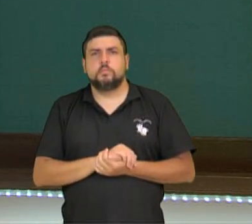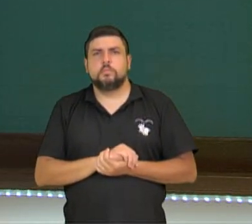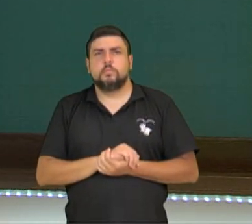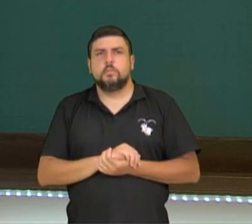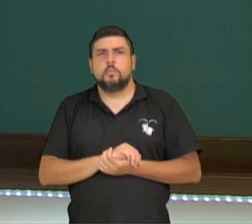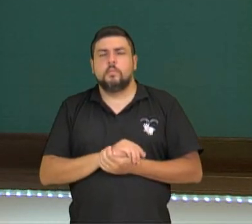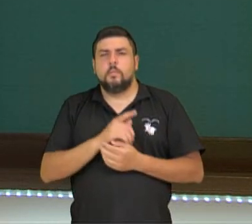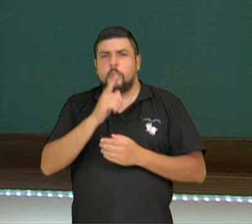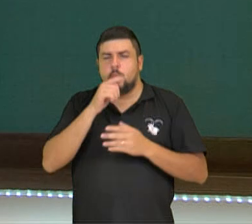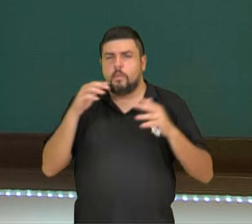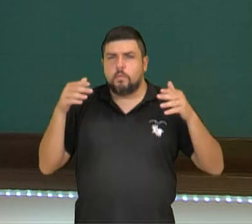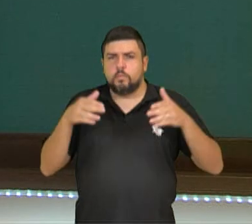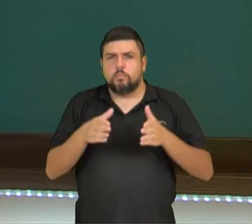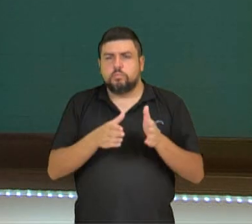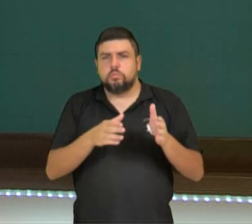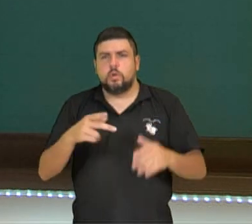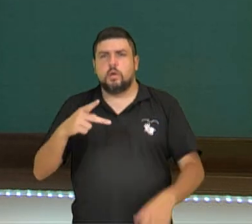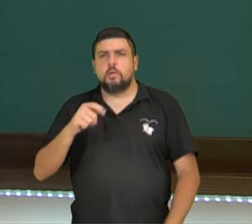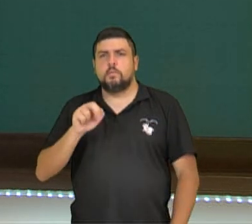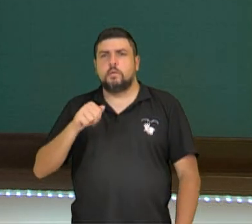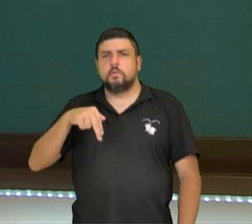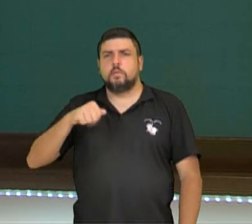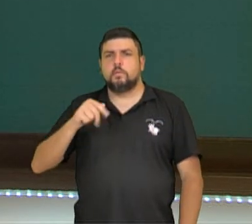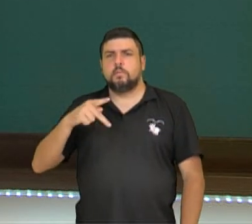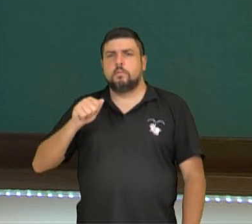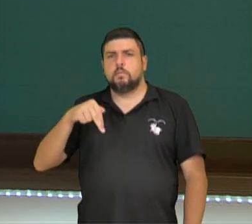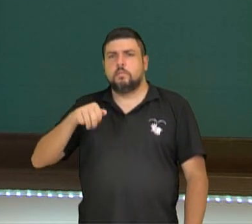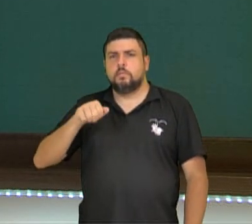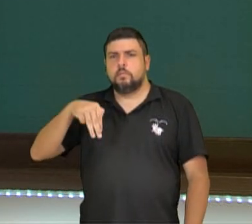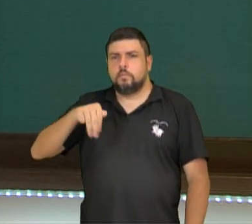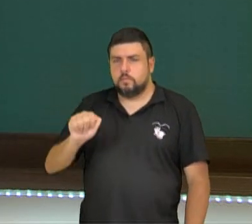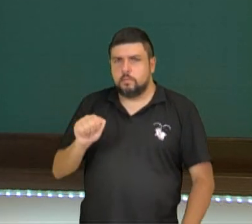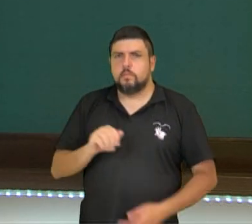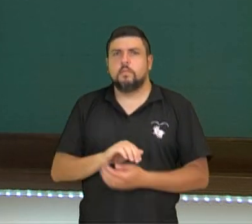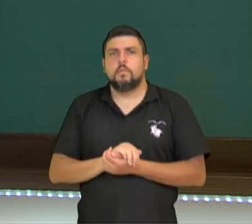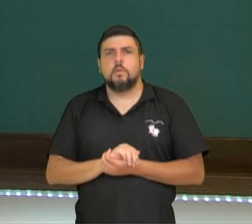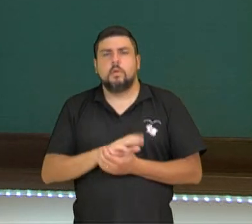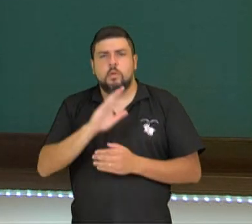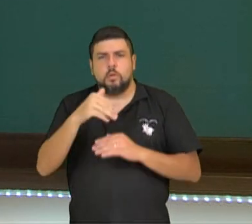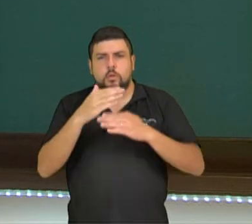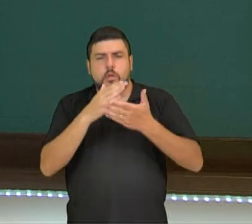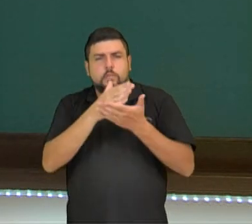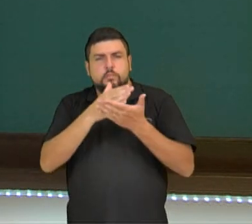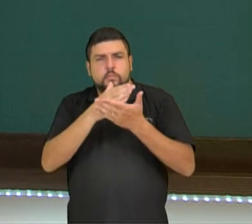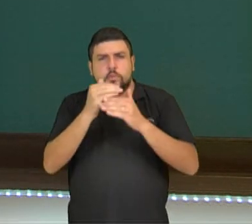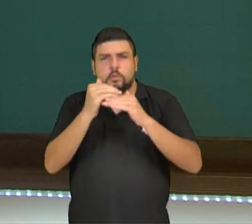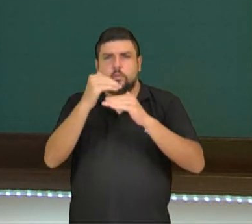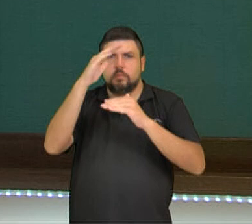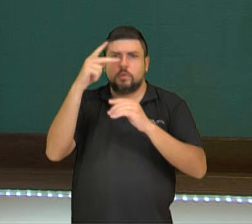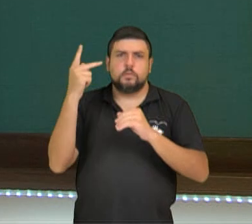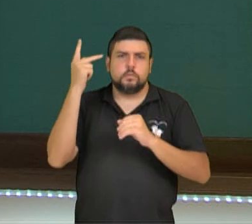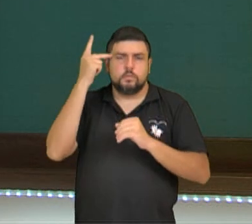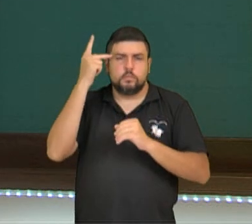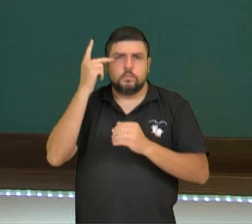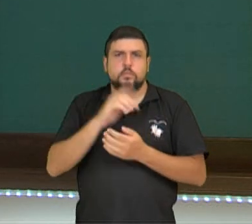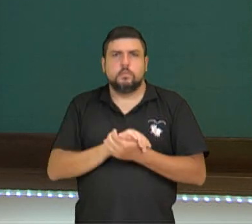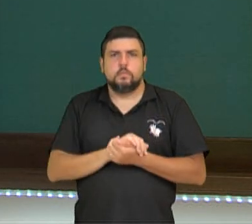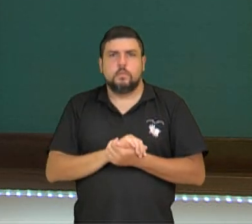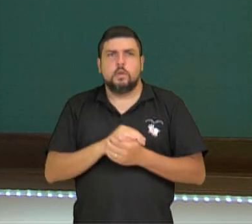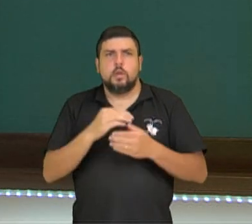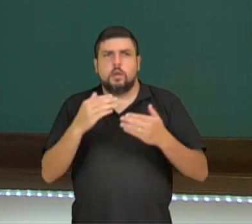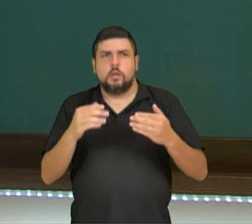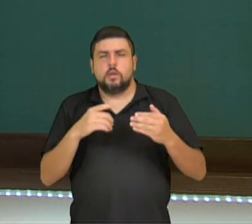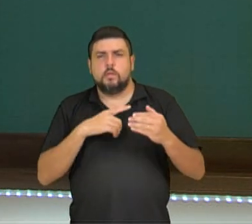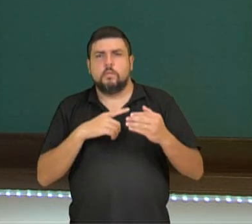do Paranapanema, lá na porção norte, que faz divisa já com o estado de São Paulo. Então, nós também temos ela dividida